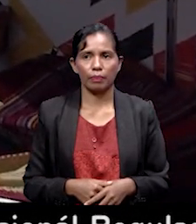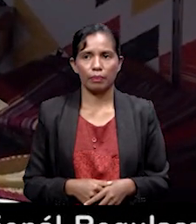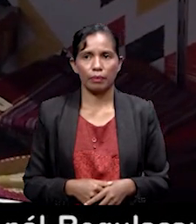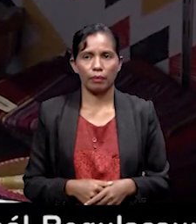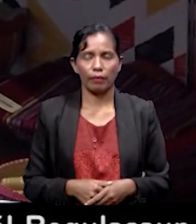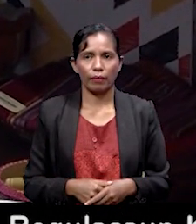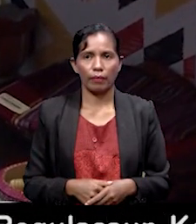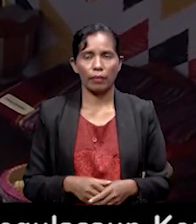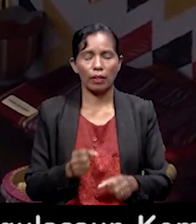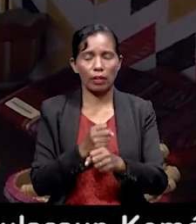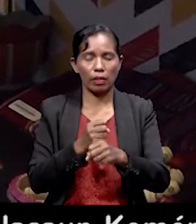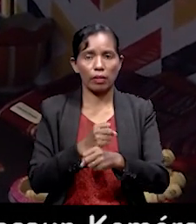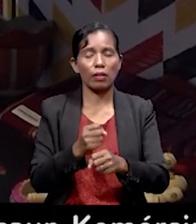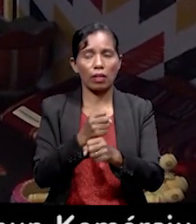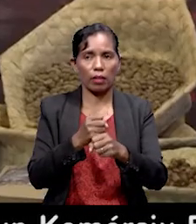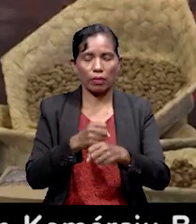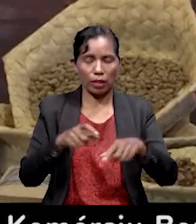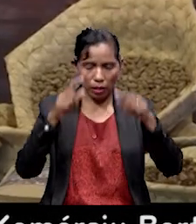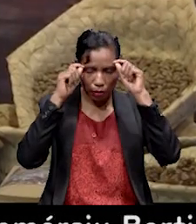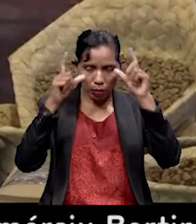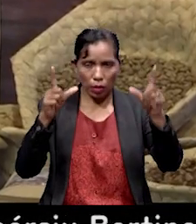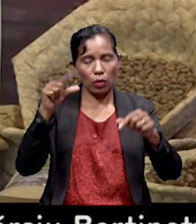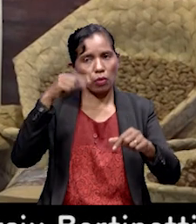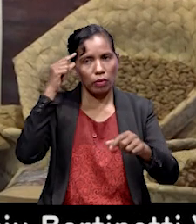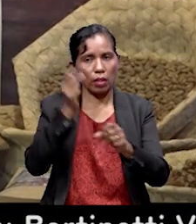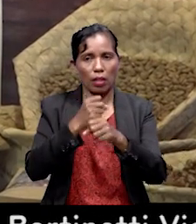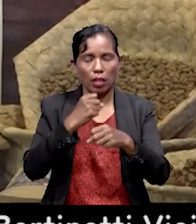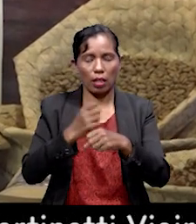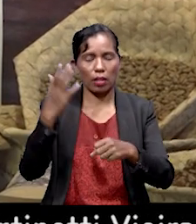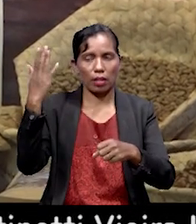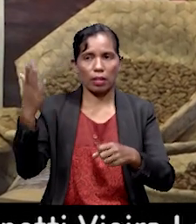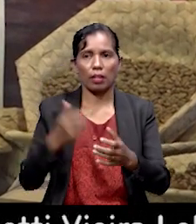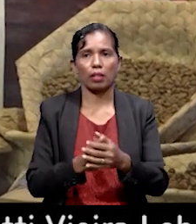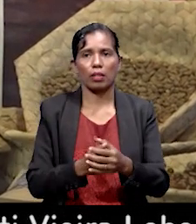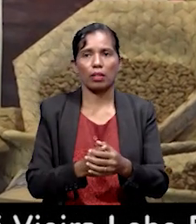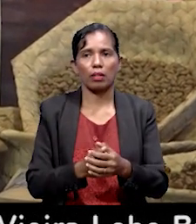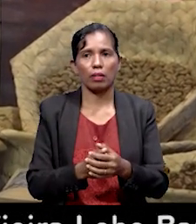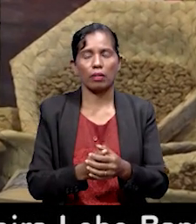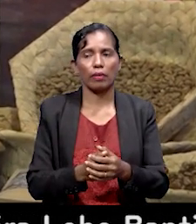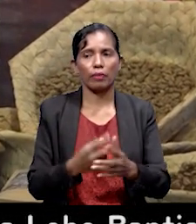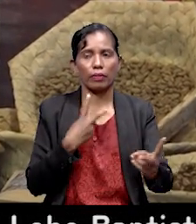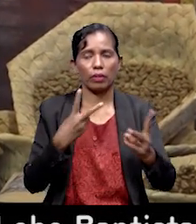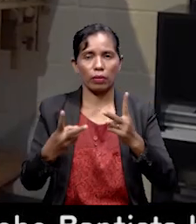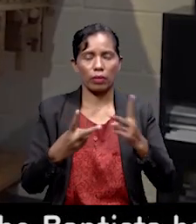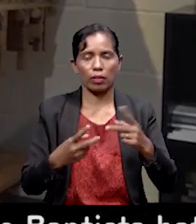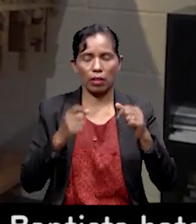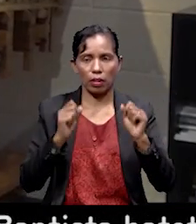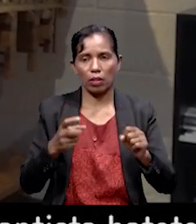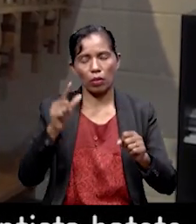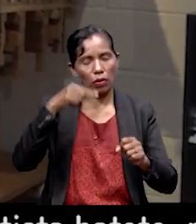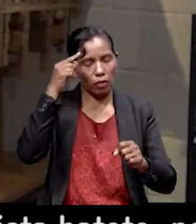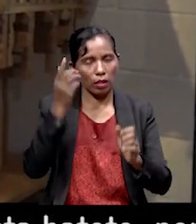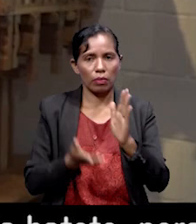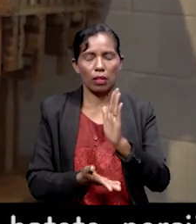Produto café no Vanilla Timor-Leste neve governo promove e expo Dubai no atrai tebes visitor sira motivo liutan governo atua sa